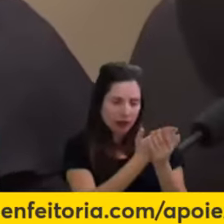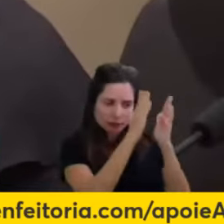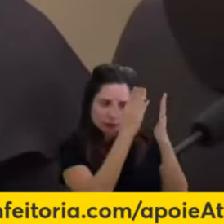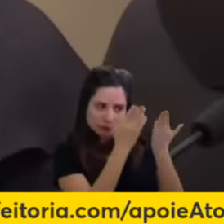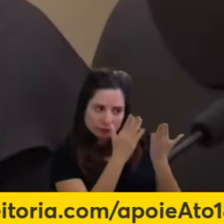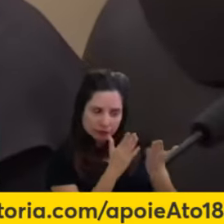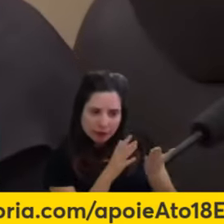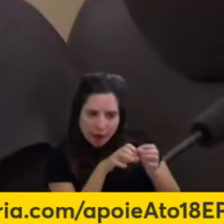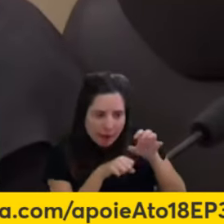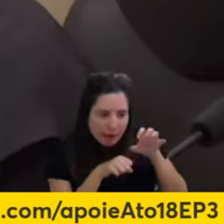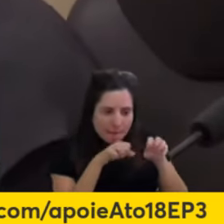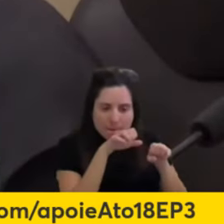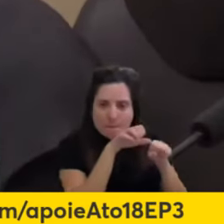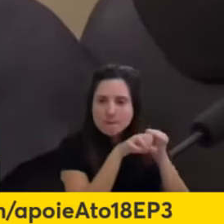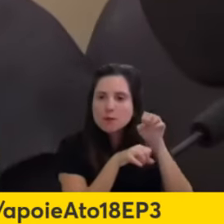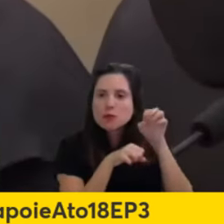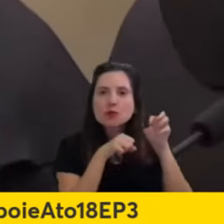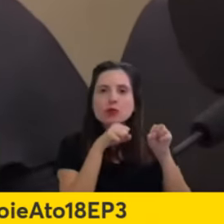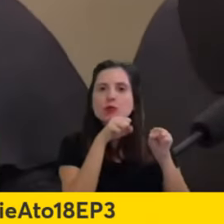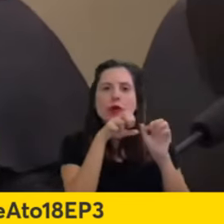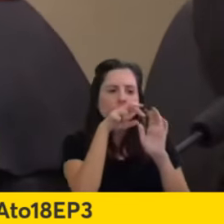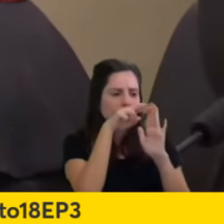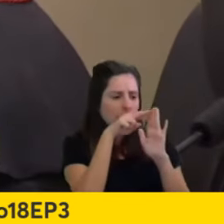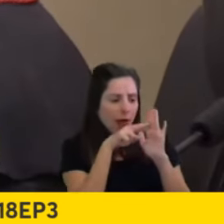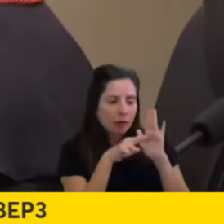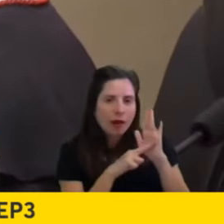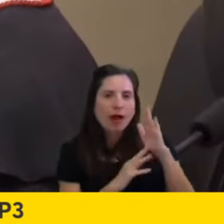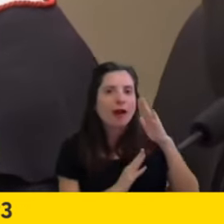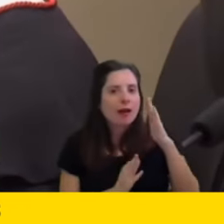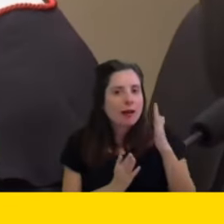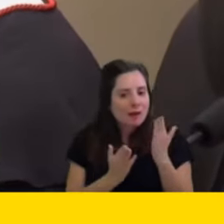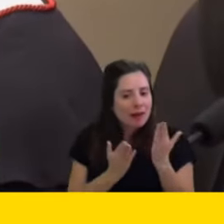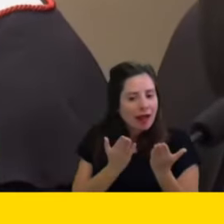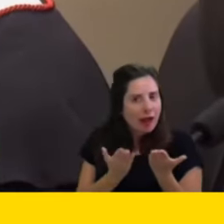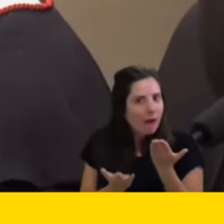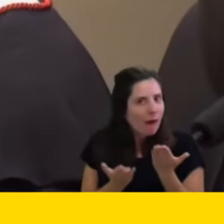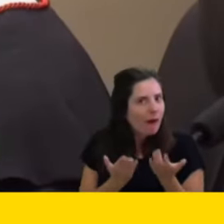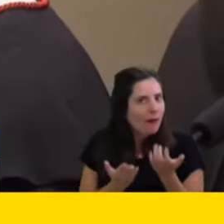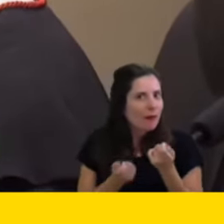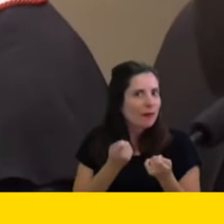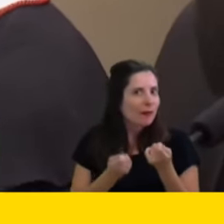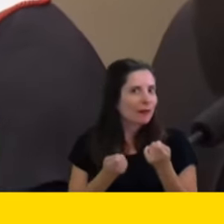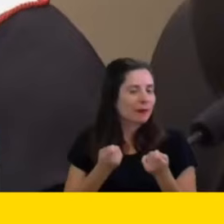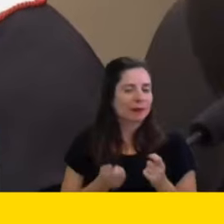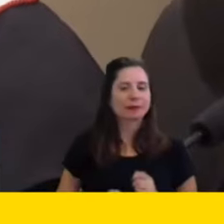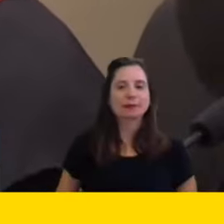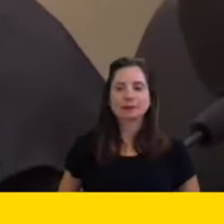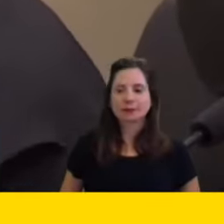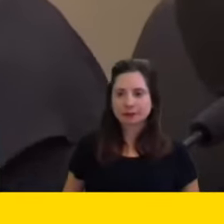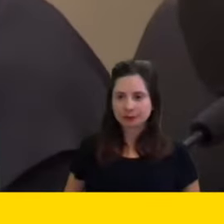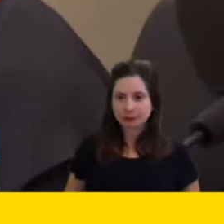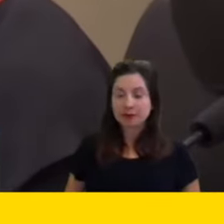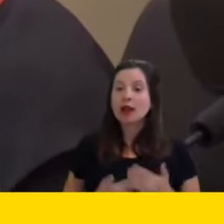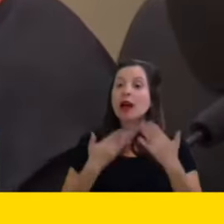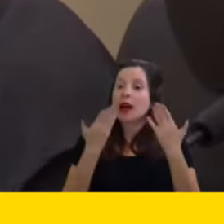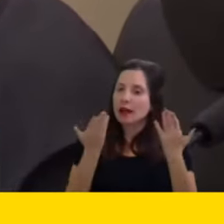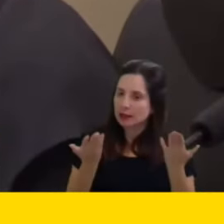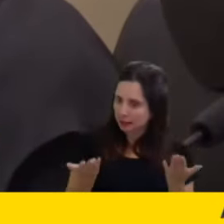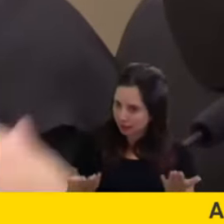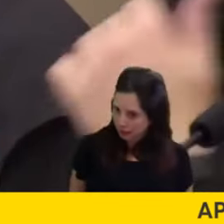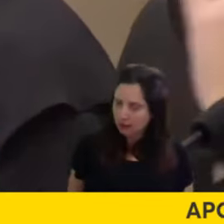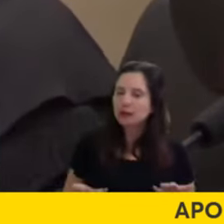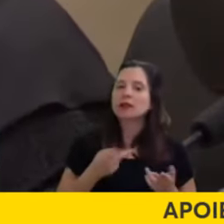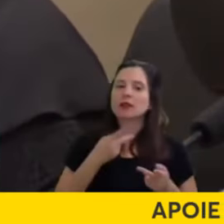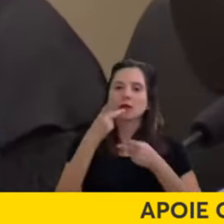para para eh dem moderação e proporcionalidade eh assim foi assim é que foi